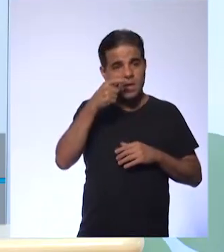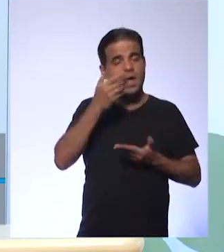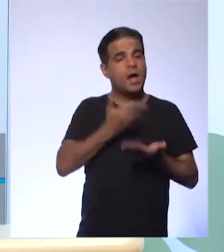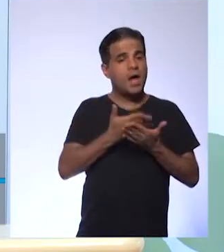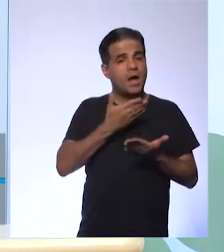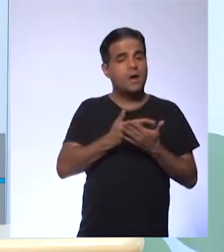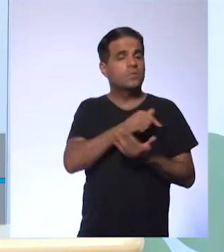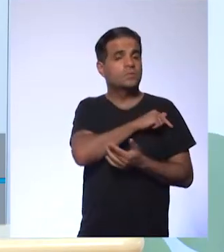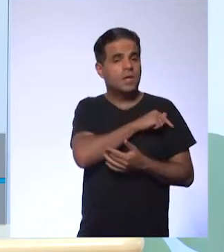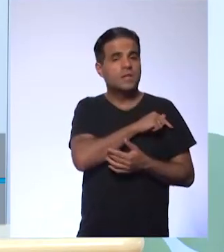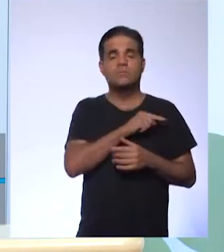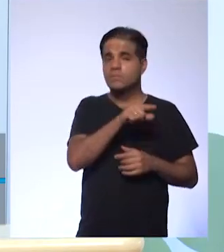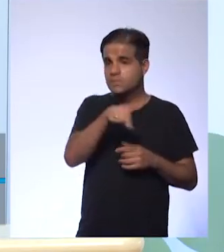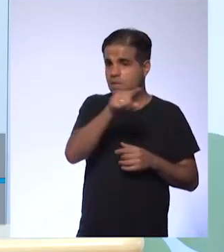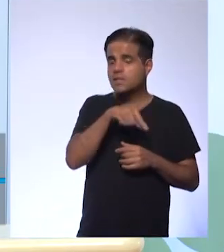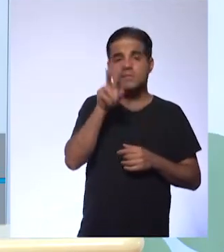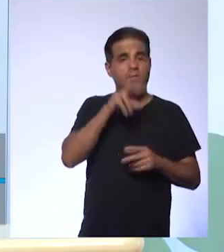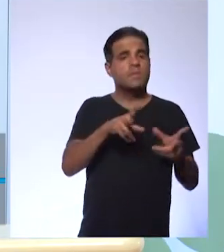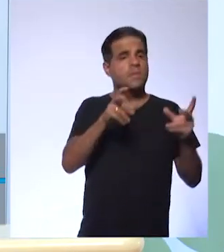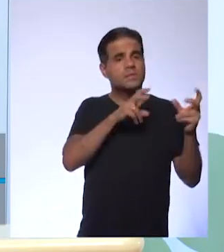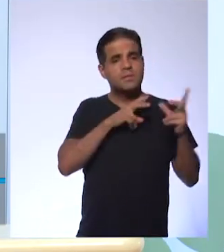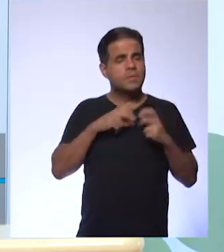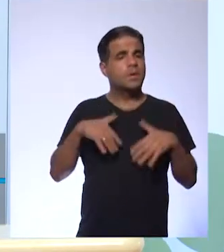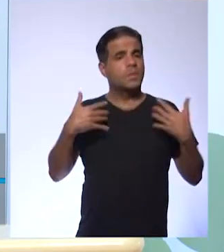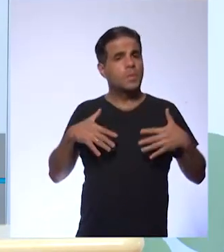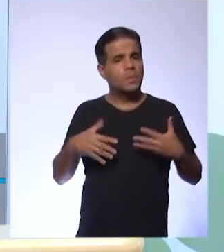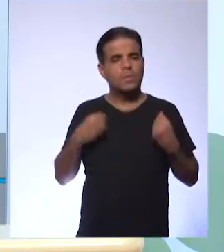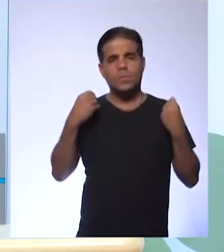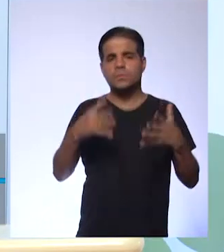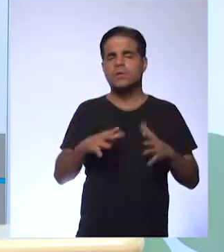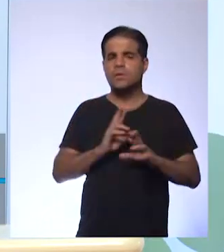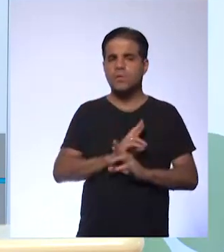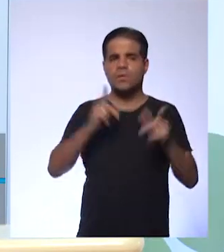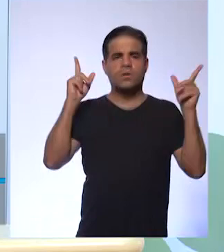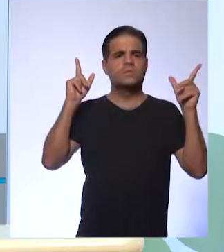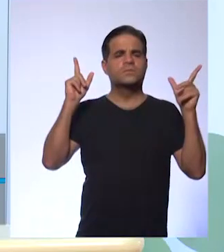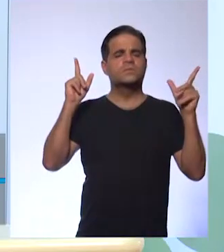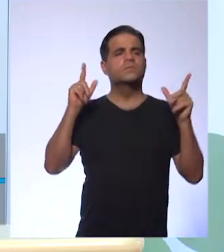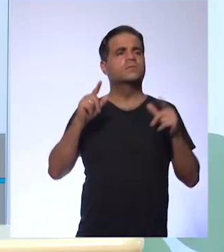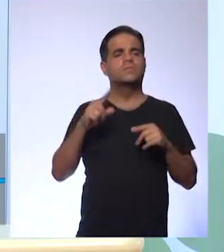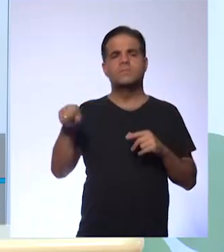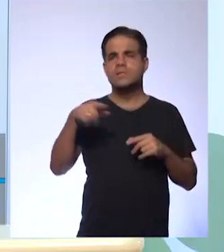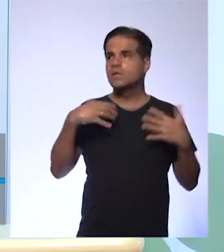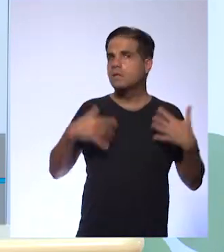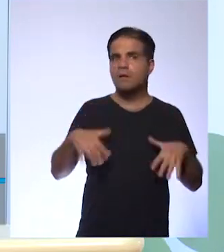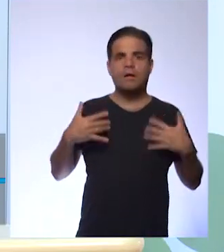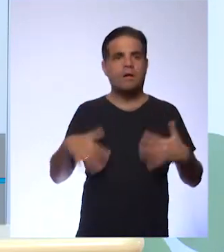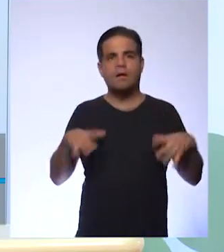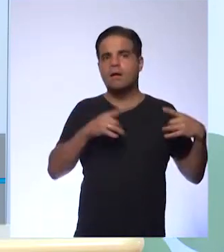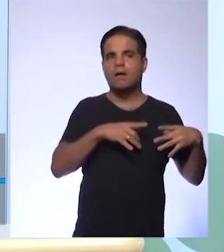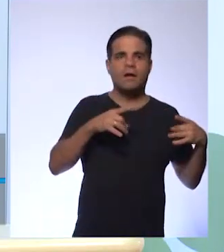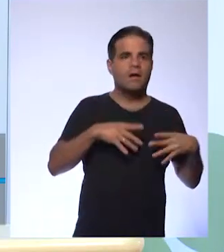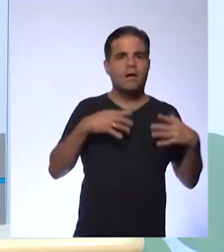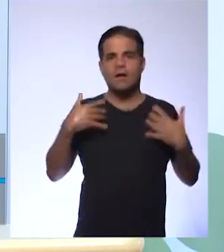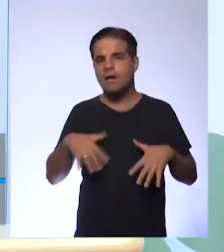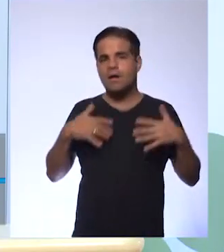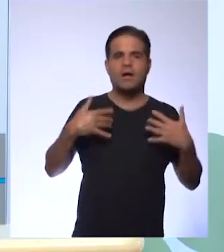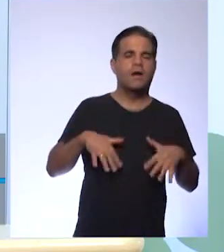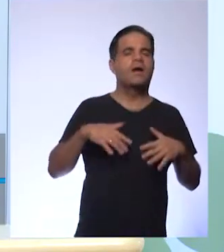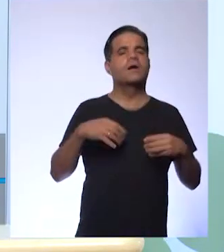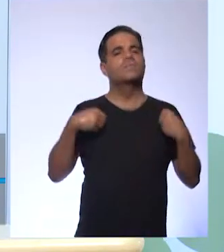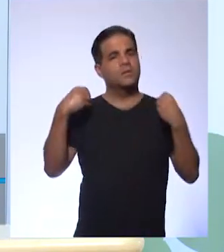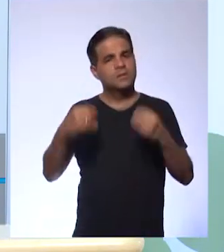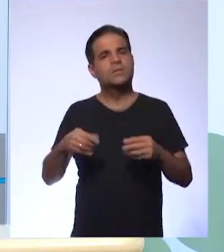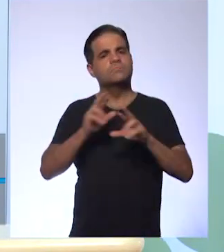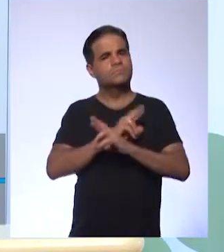a aula do sétimo para vocês Uhum. perceberem que deu um outro tom até, Mas eles né? também ficaram com medo, né? Ficaram também, mas deu um A